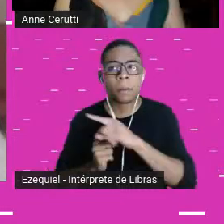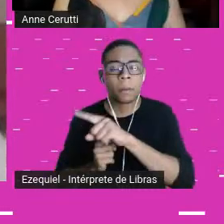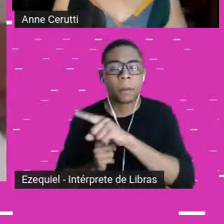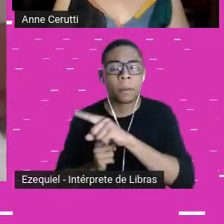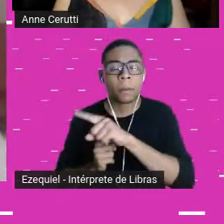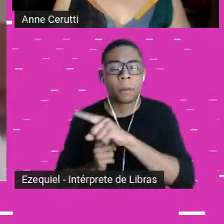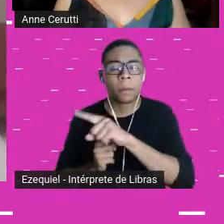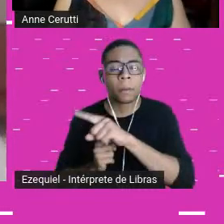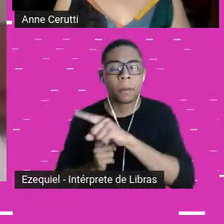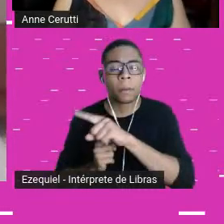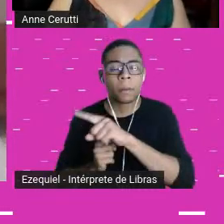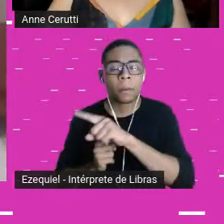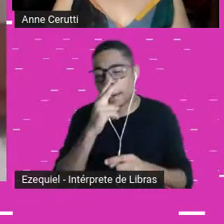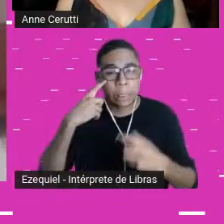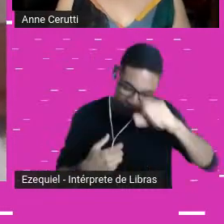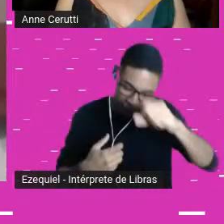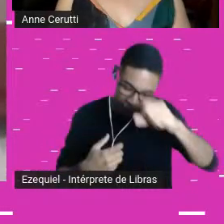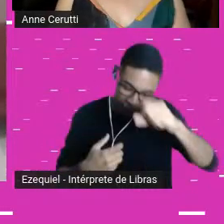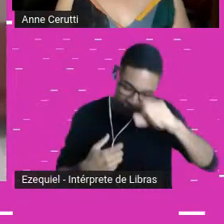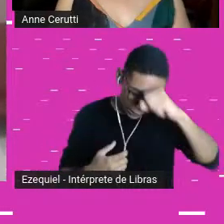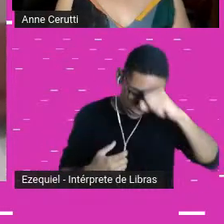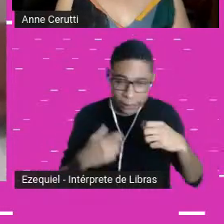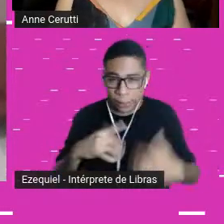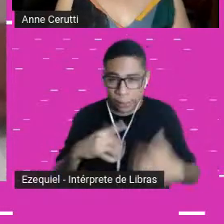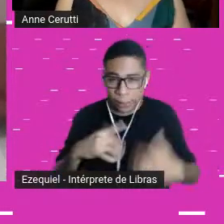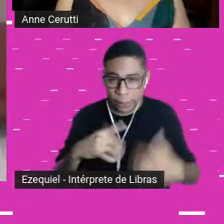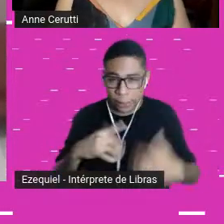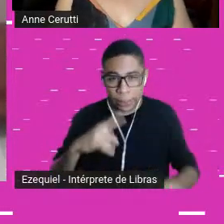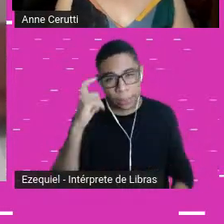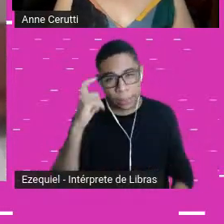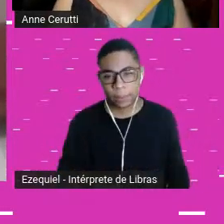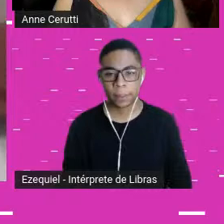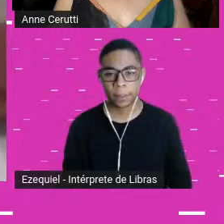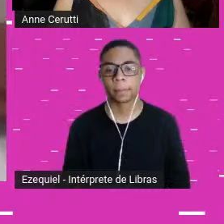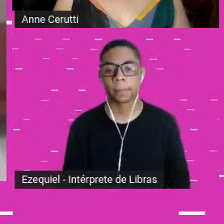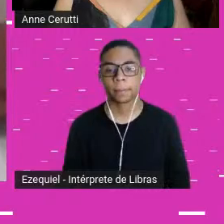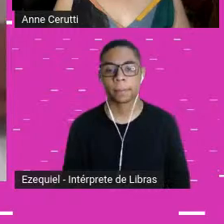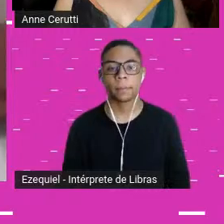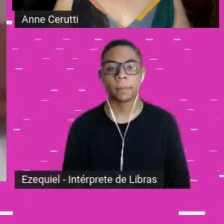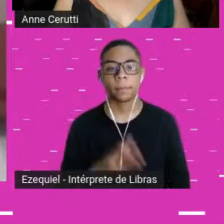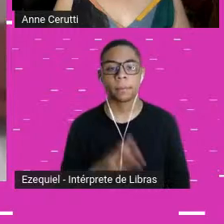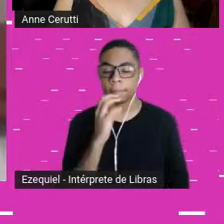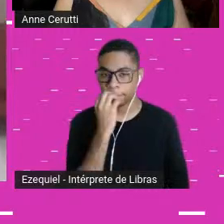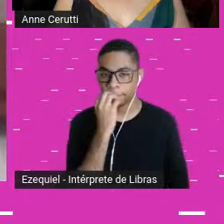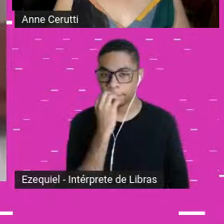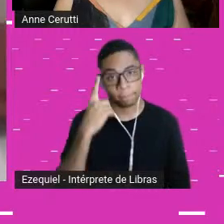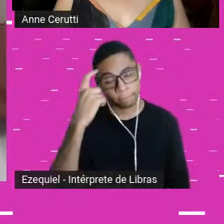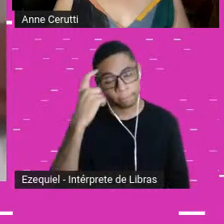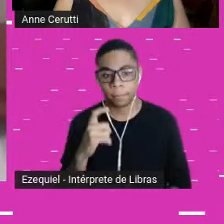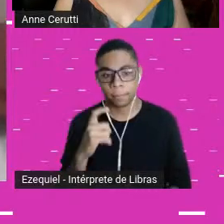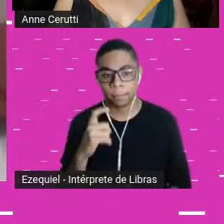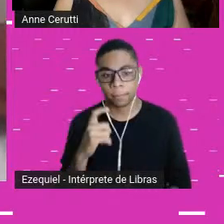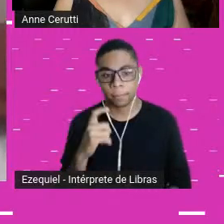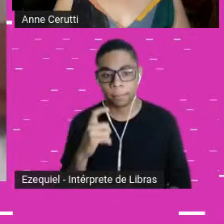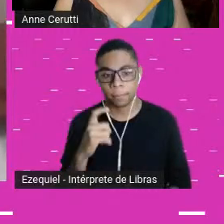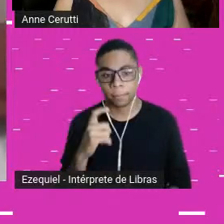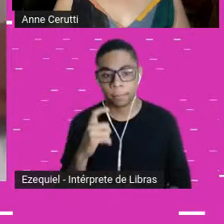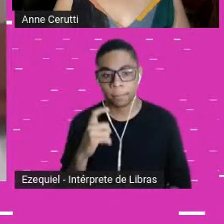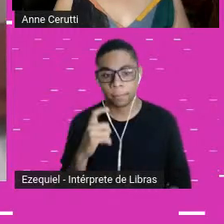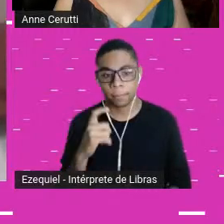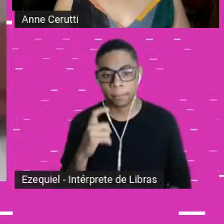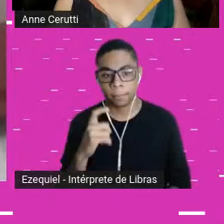então, enfim, mas foi violento, o ensaio foi muito violento, o universo é muito terrível,